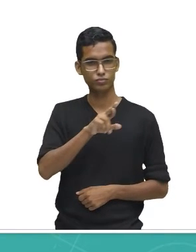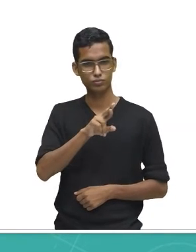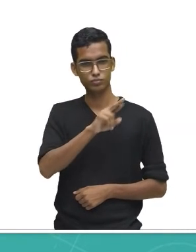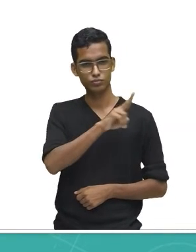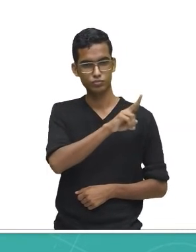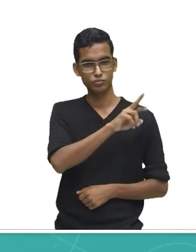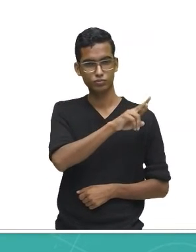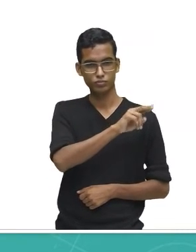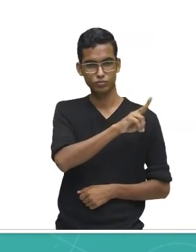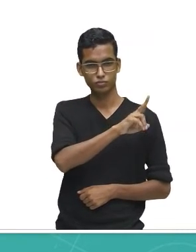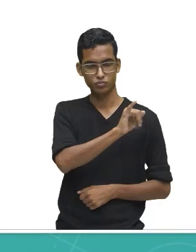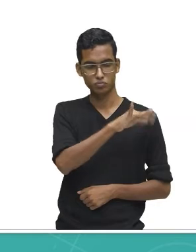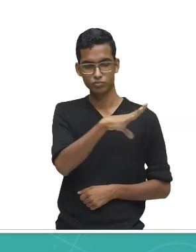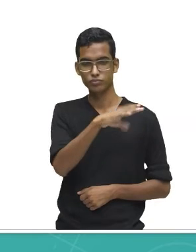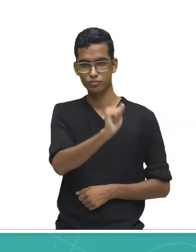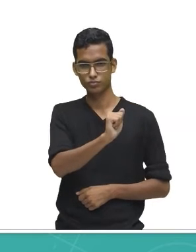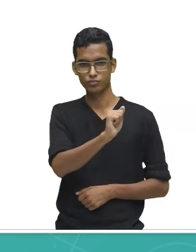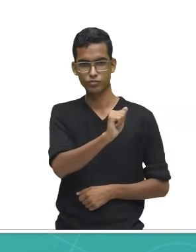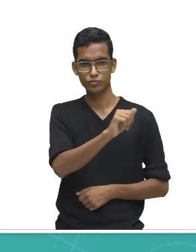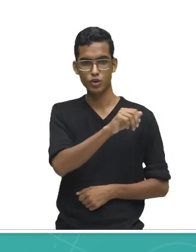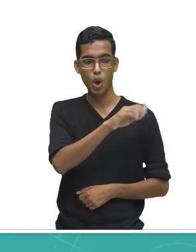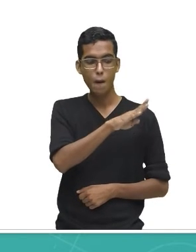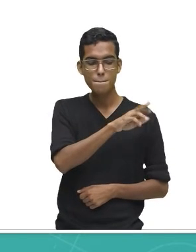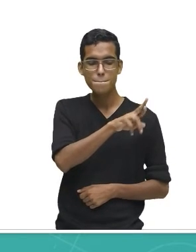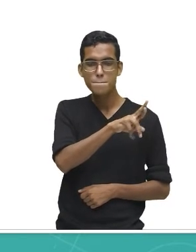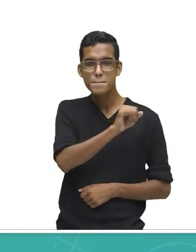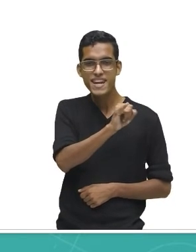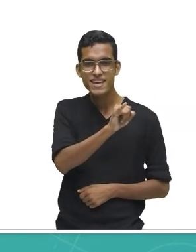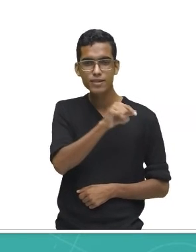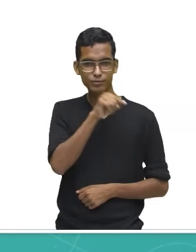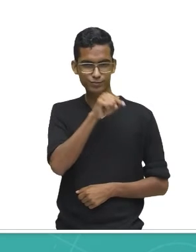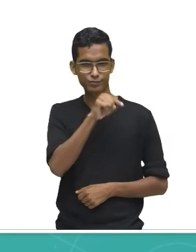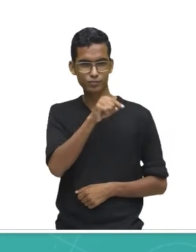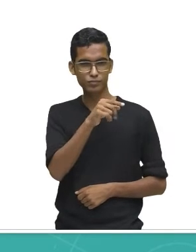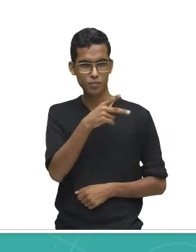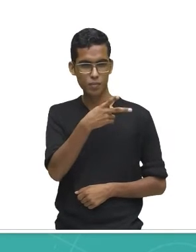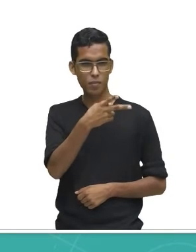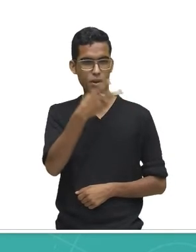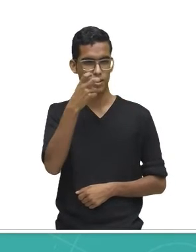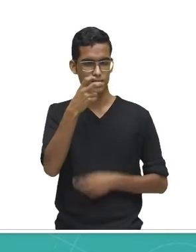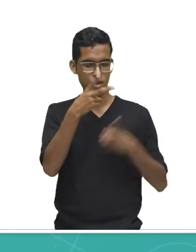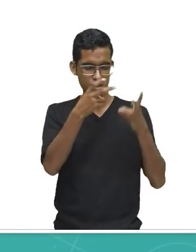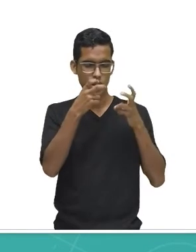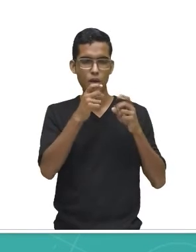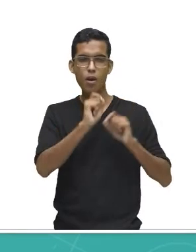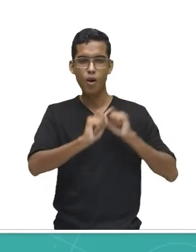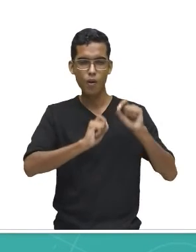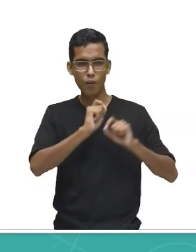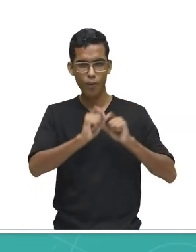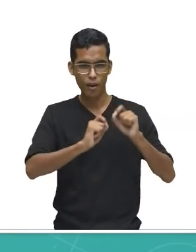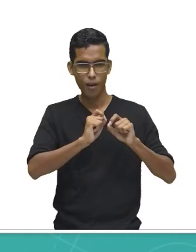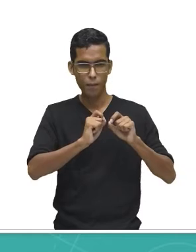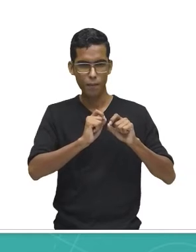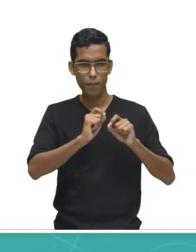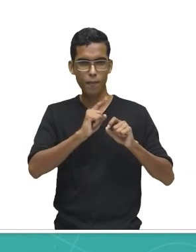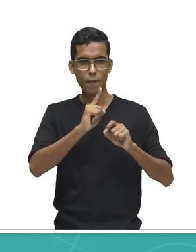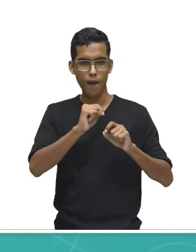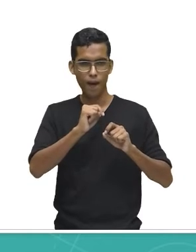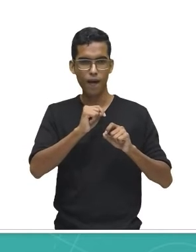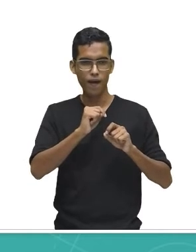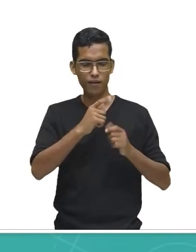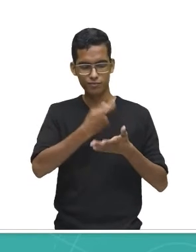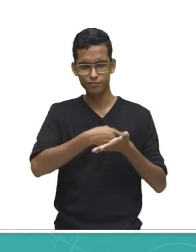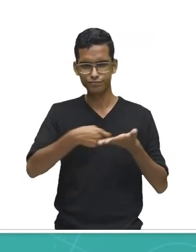penúltima. Rubrica. Eu vou fazer minha rubrica aqui. Então, compreenderam